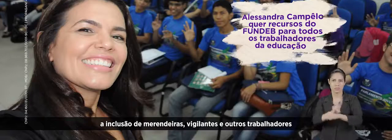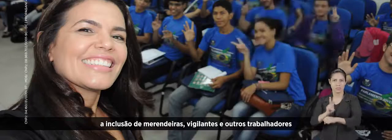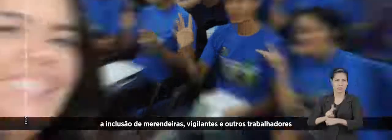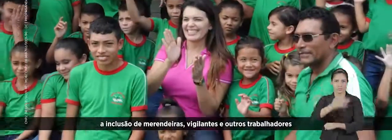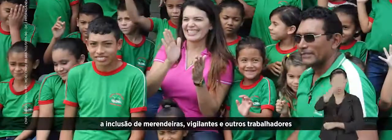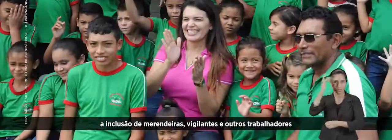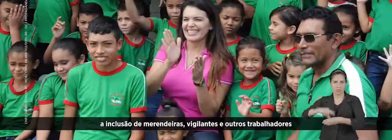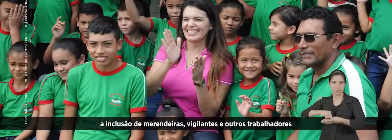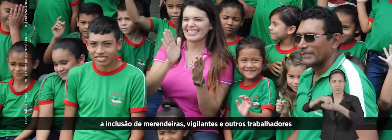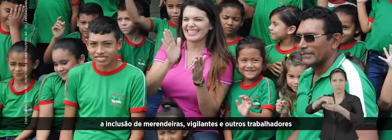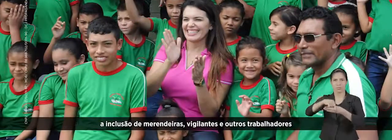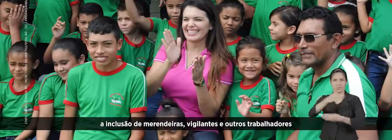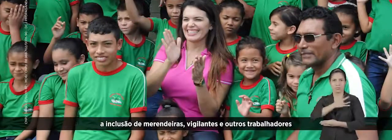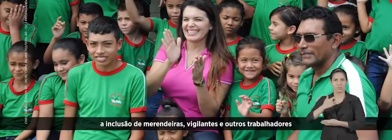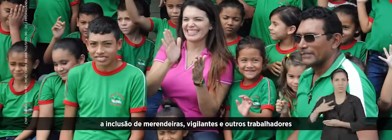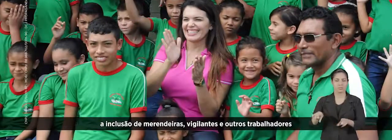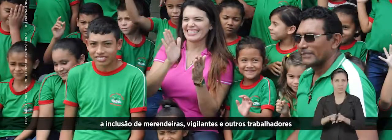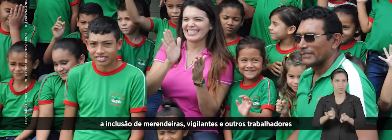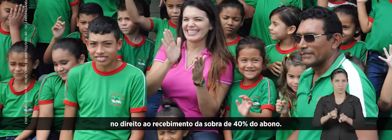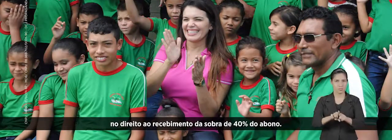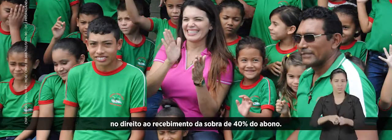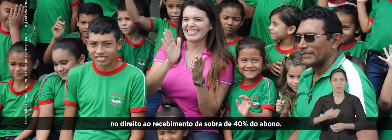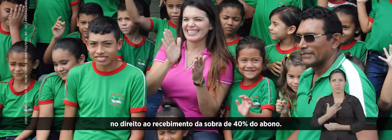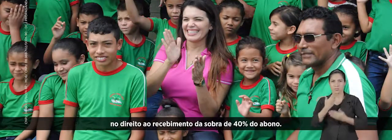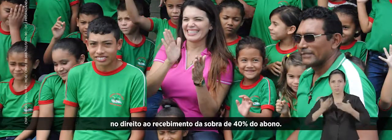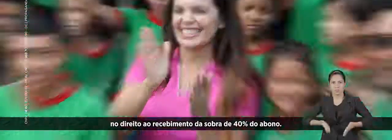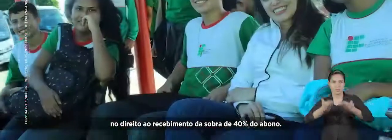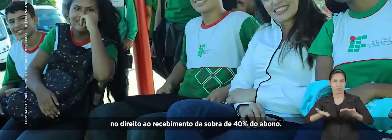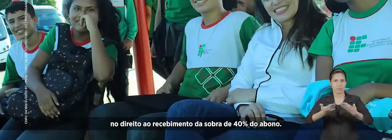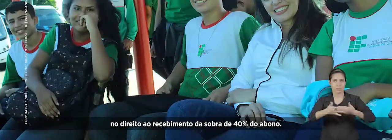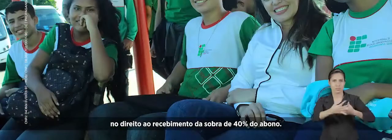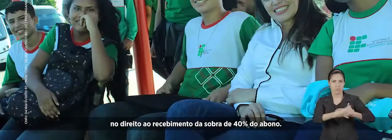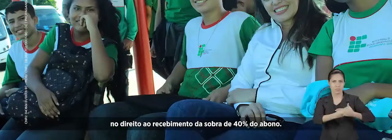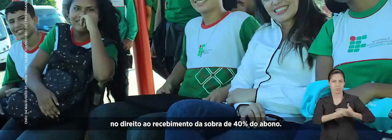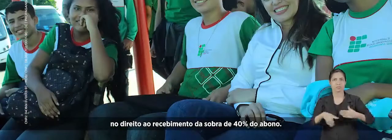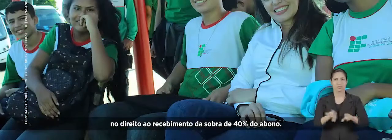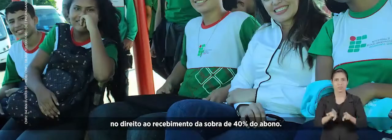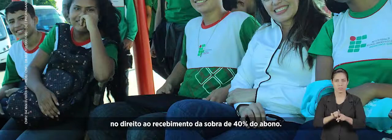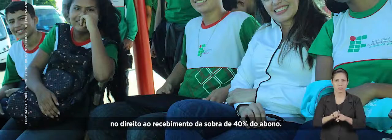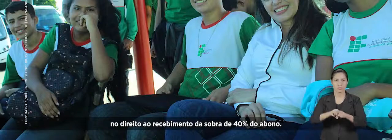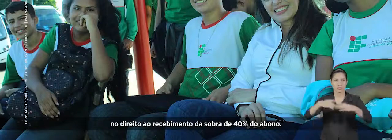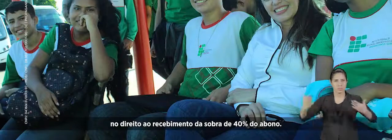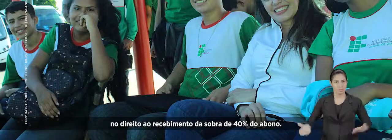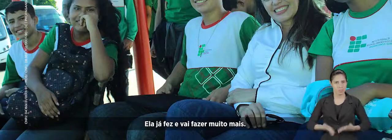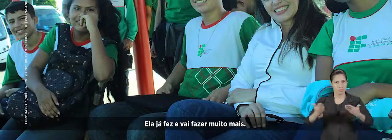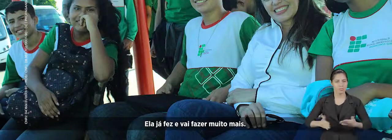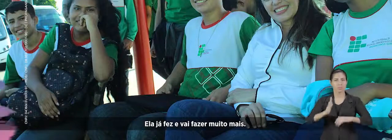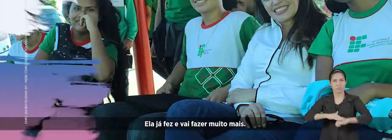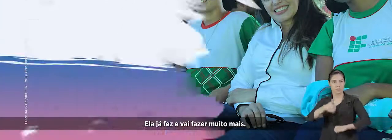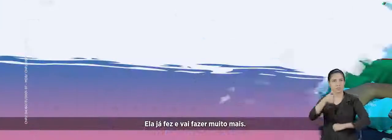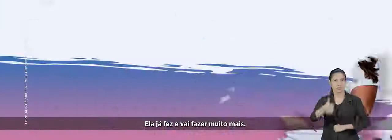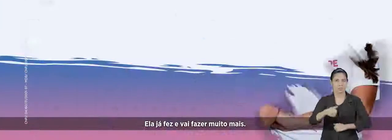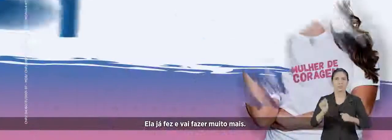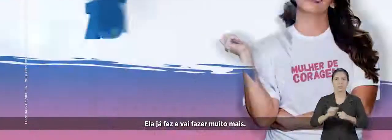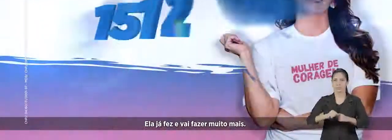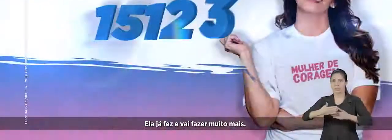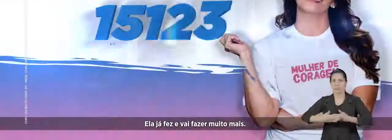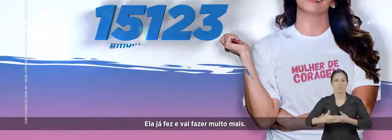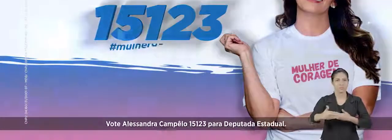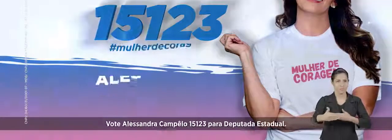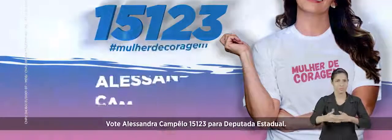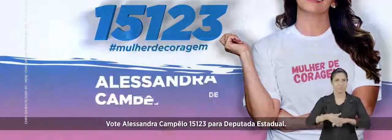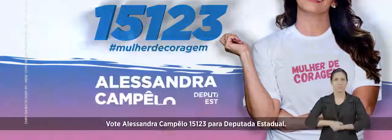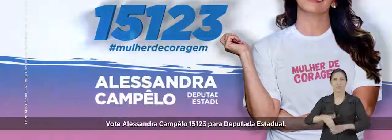merendeiras, vigilantes e outros trabalhadores no direito ao recebimento da sobra de 40% do abono. Ela já fez e vai fazer muito mais.